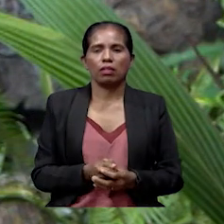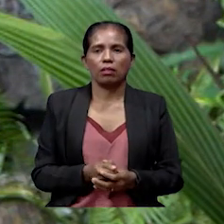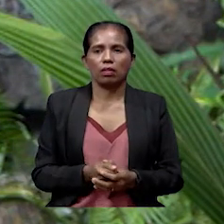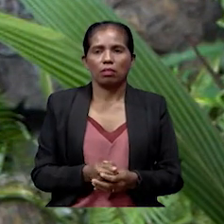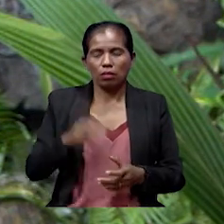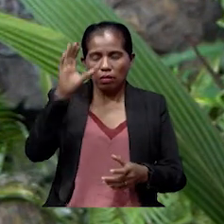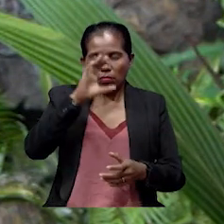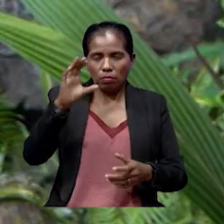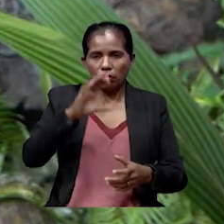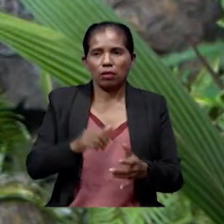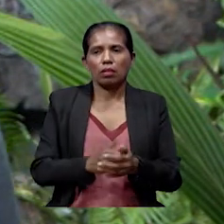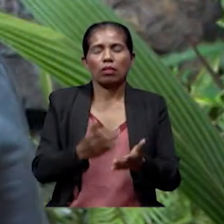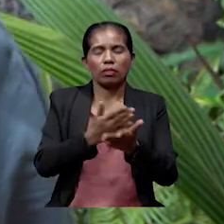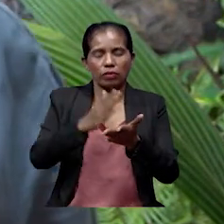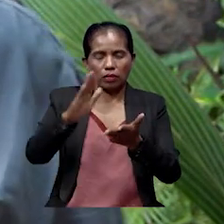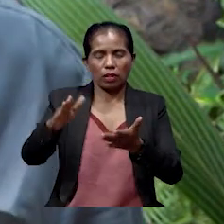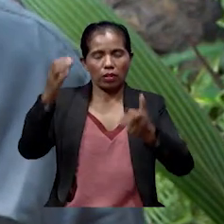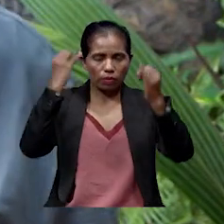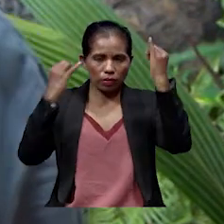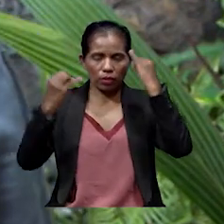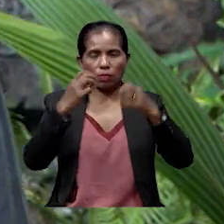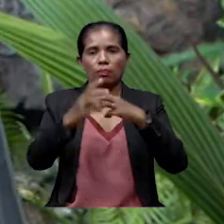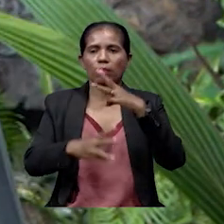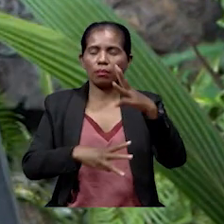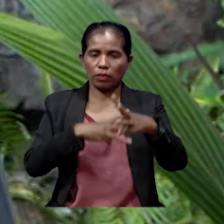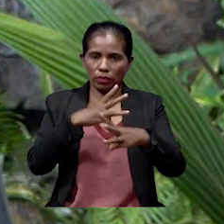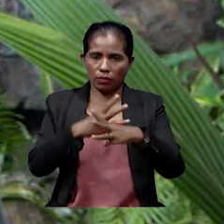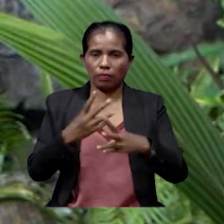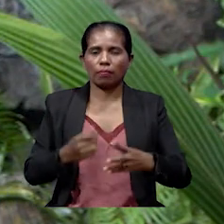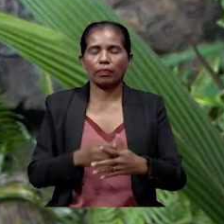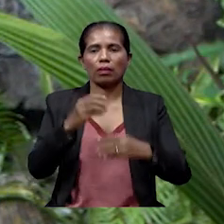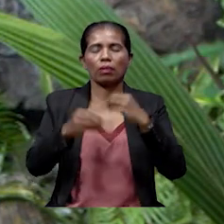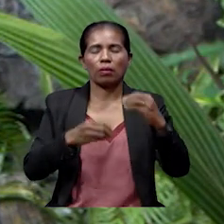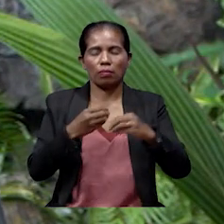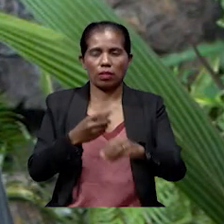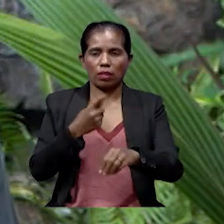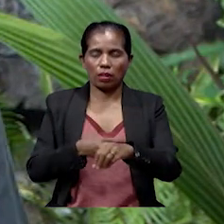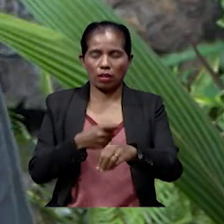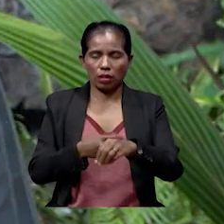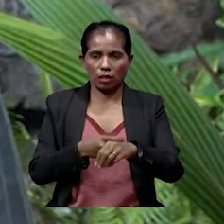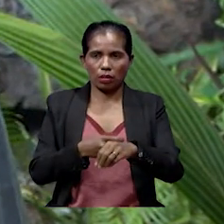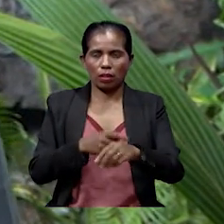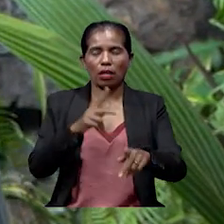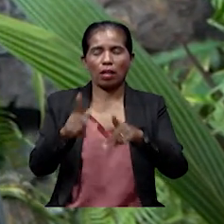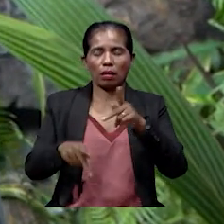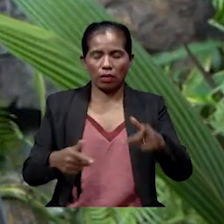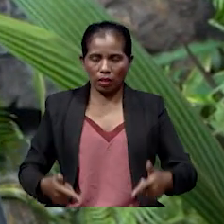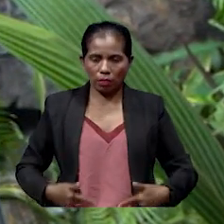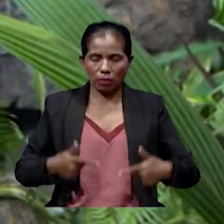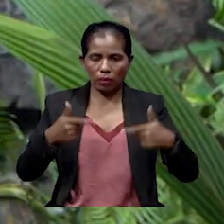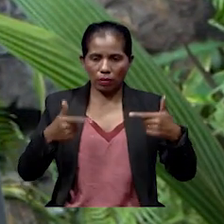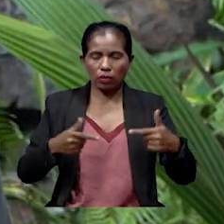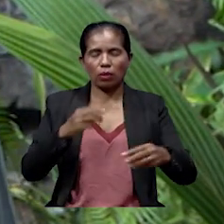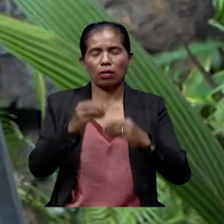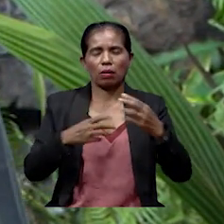Buka faz informação ba mundo. Qual a situação humanitária é manimores, qual a